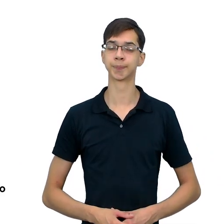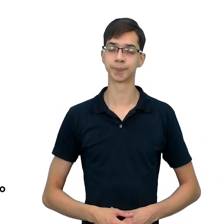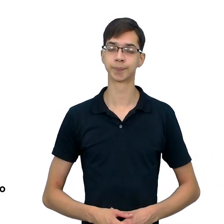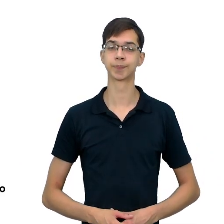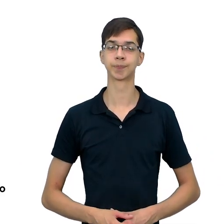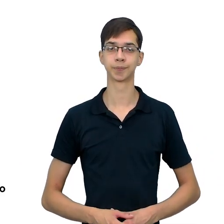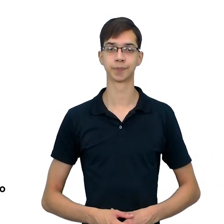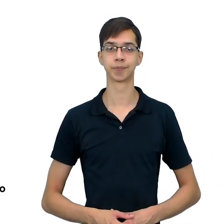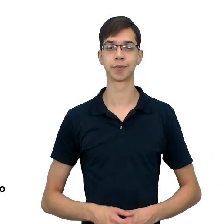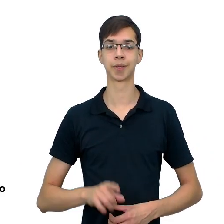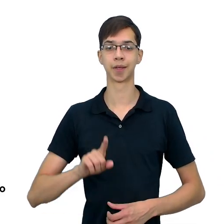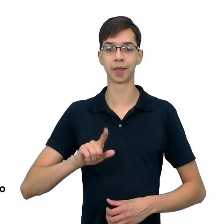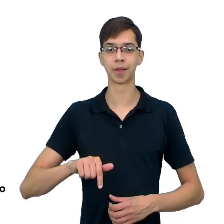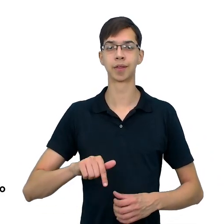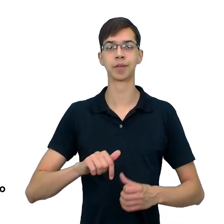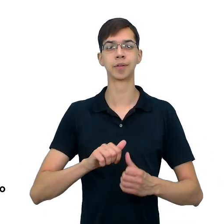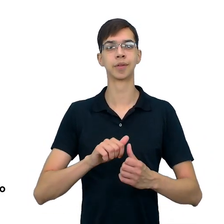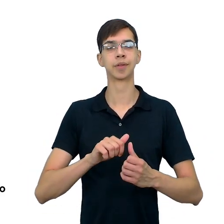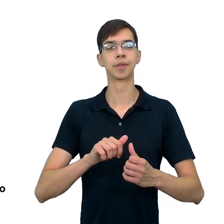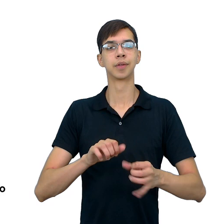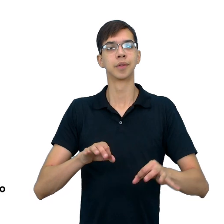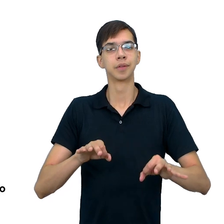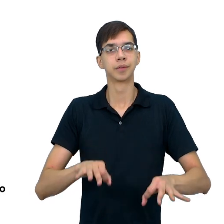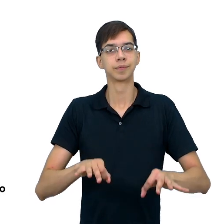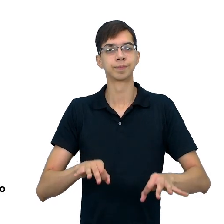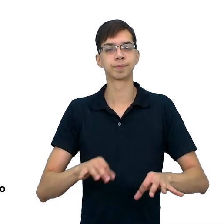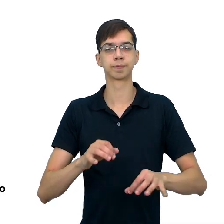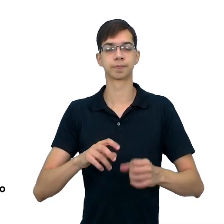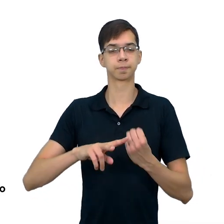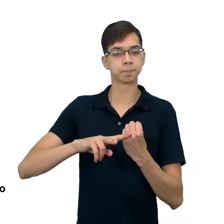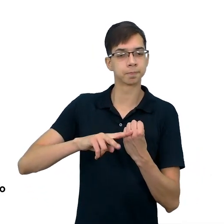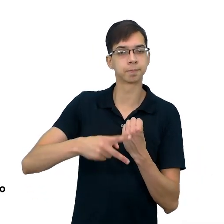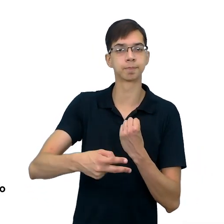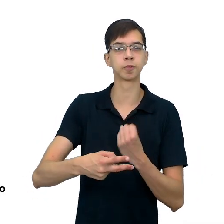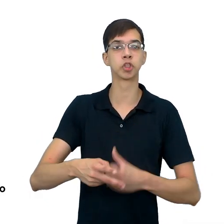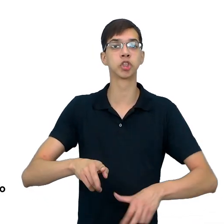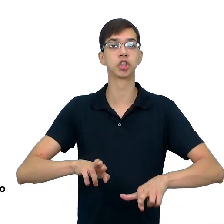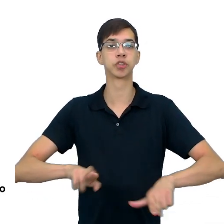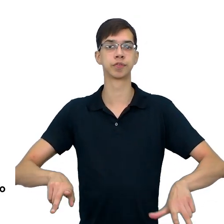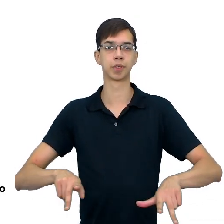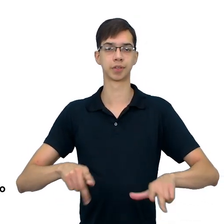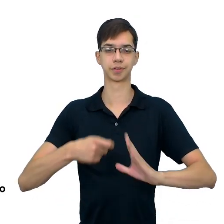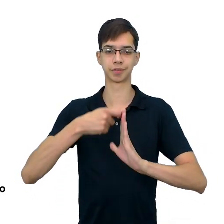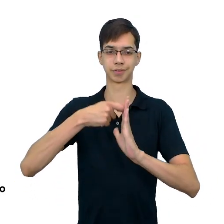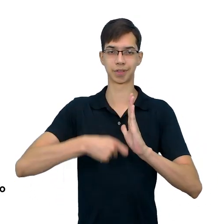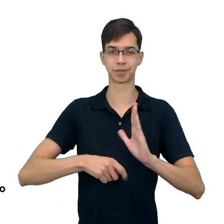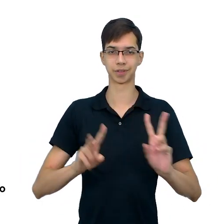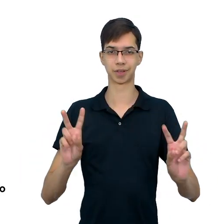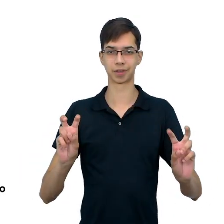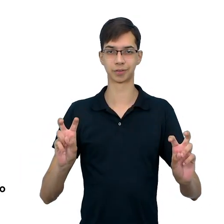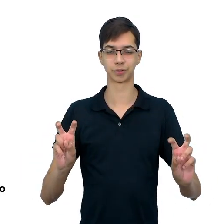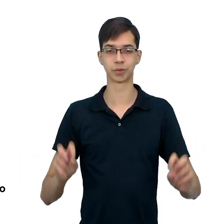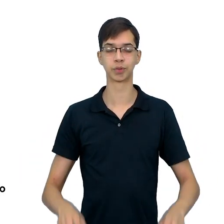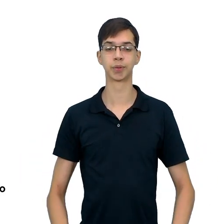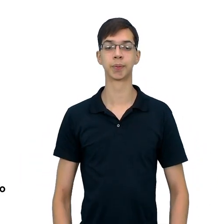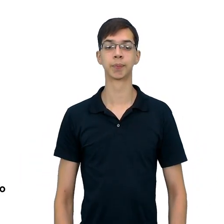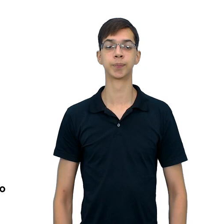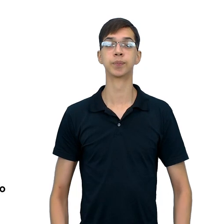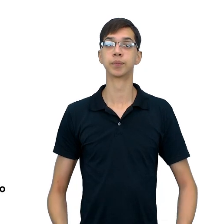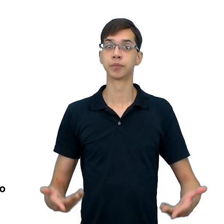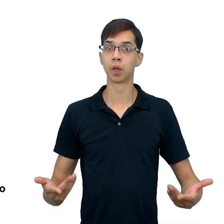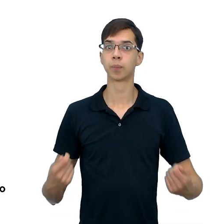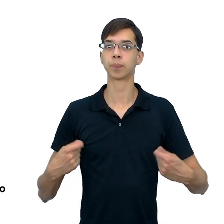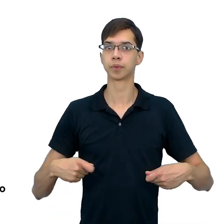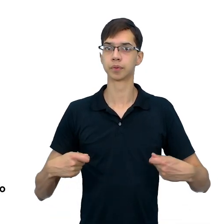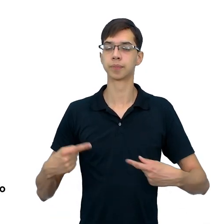desses modalizadores aí que vai causar um impacto diferente, né, no texto. Então, abrir um espaço para discutir